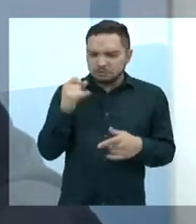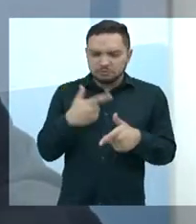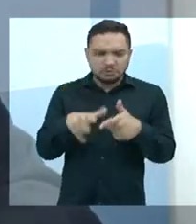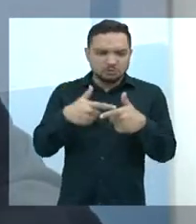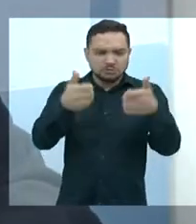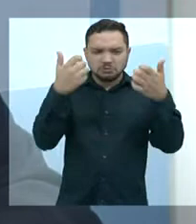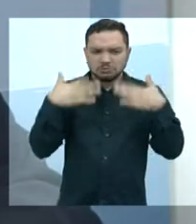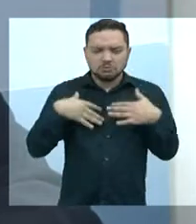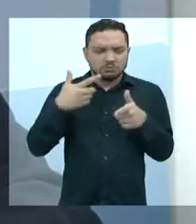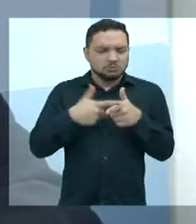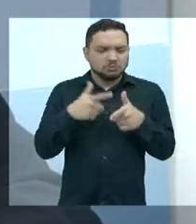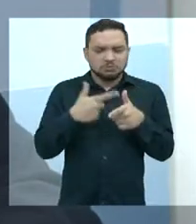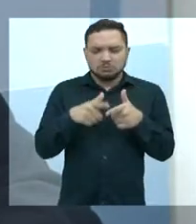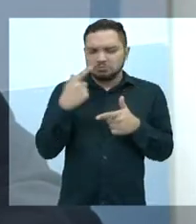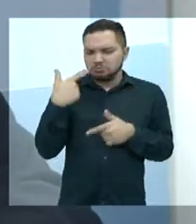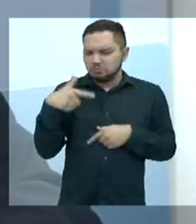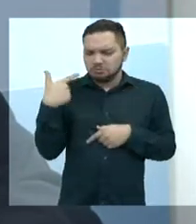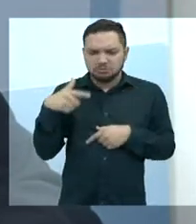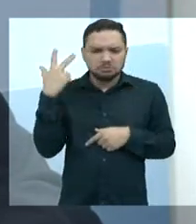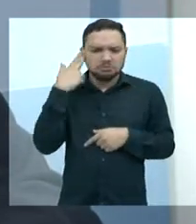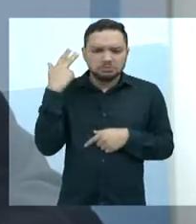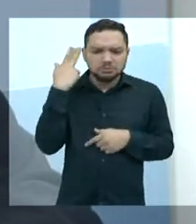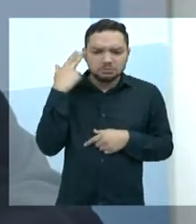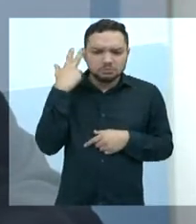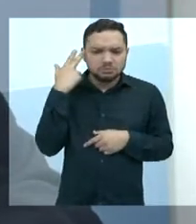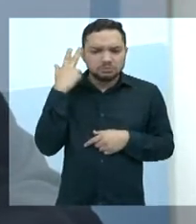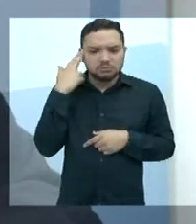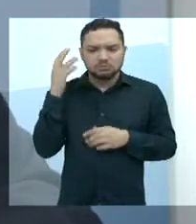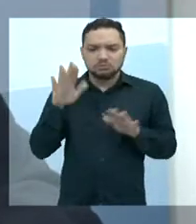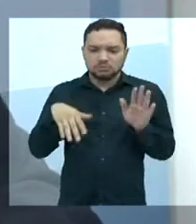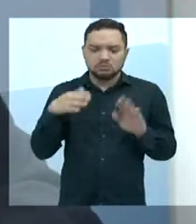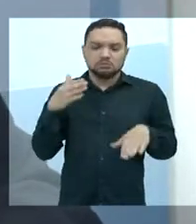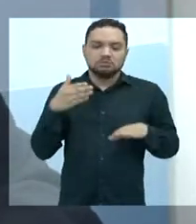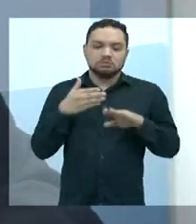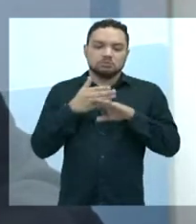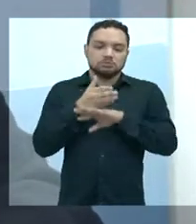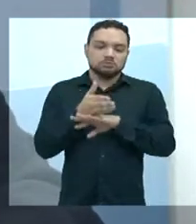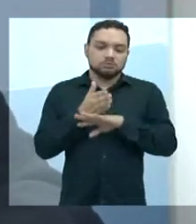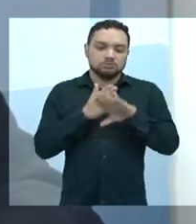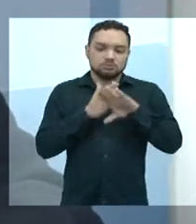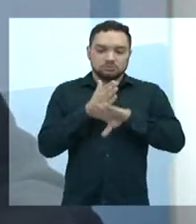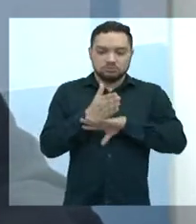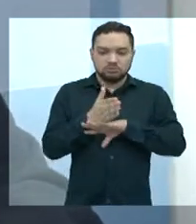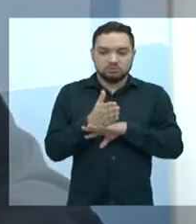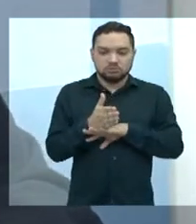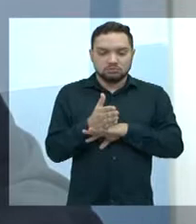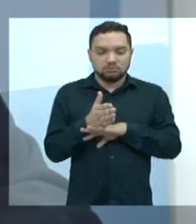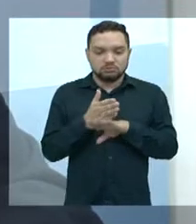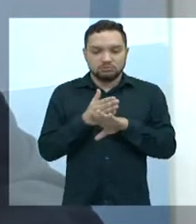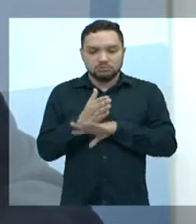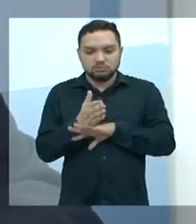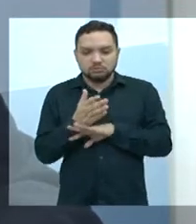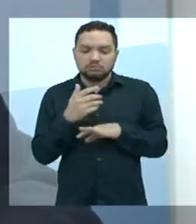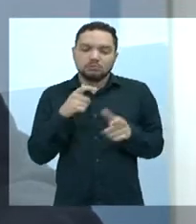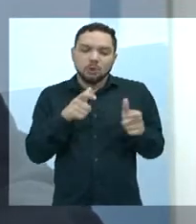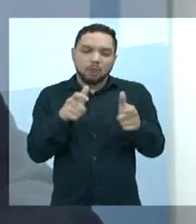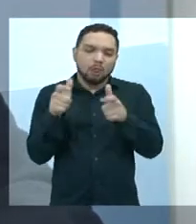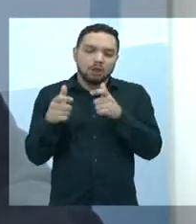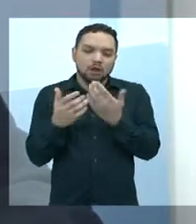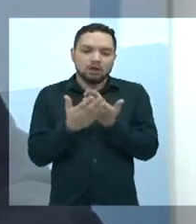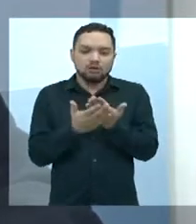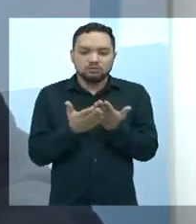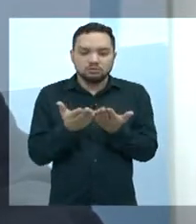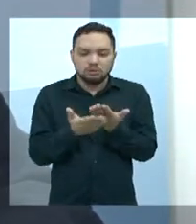Eu saio assim, 5h30, 6 horas da manhã, eu vou para uma tapioqueira, no outro dia eu vou para um frigorífico, no outro dia eu vou